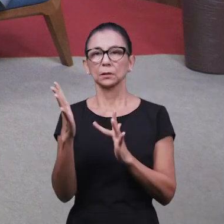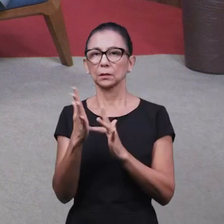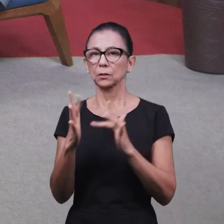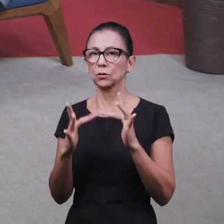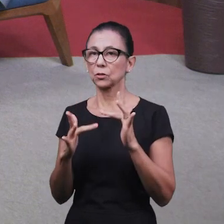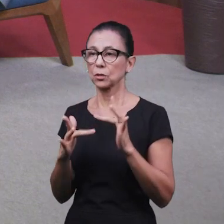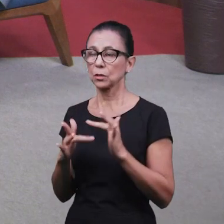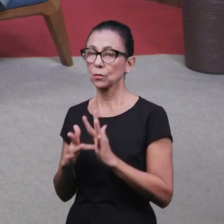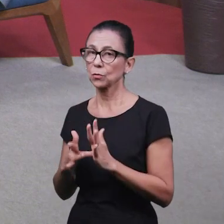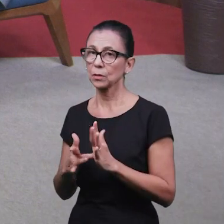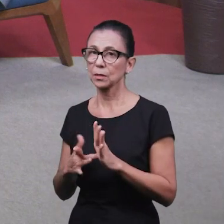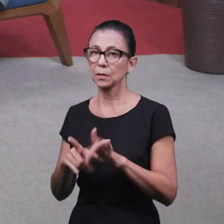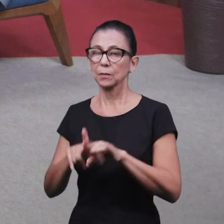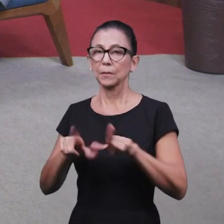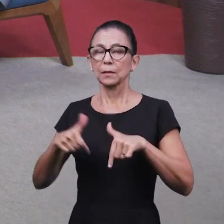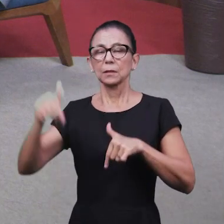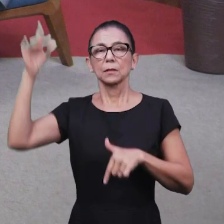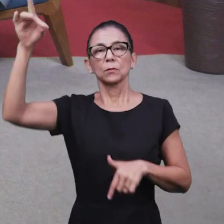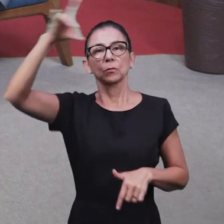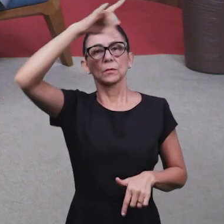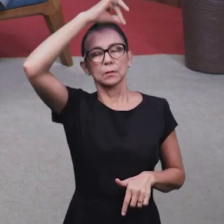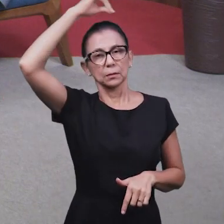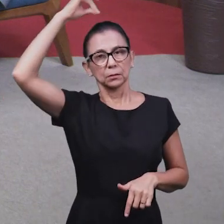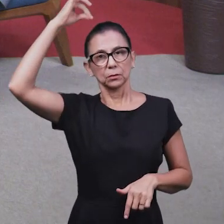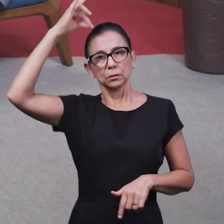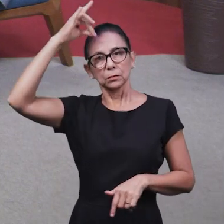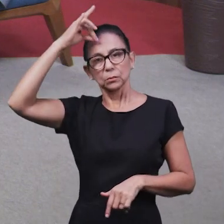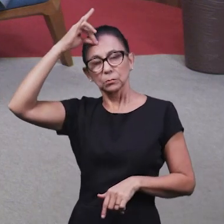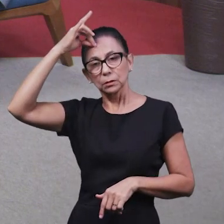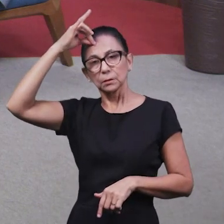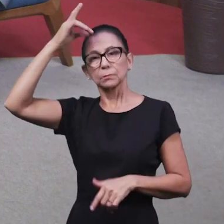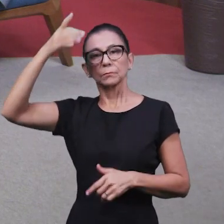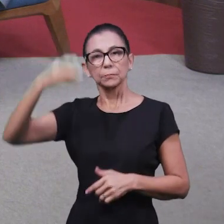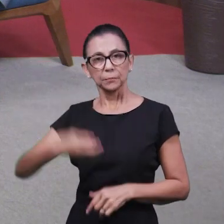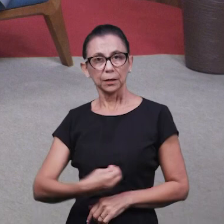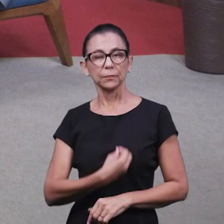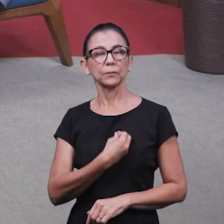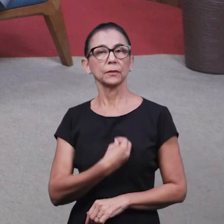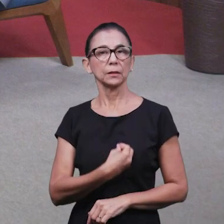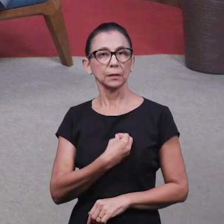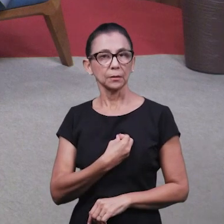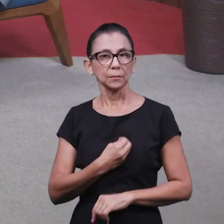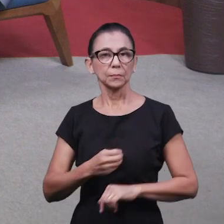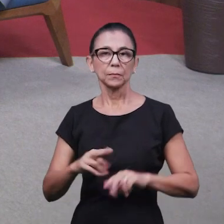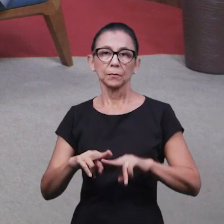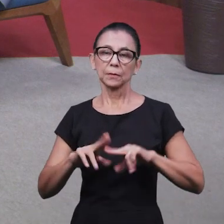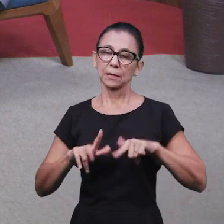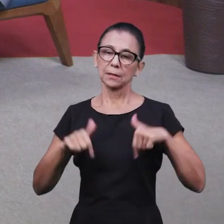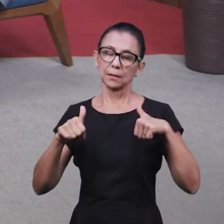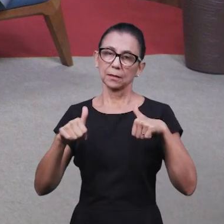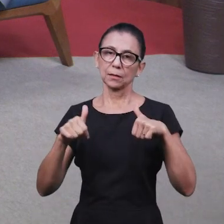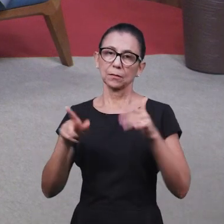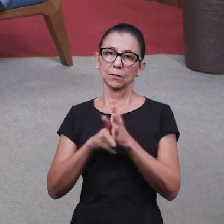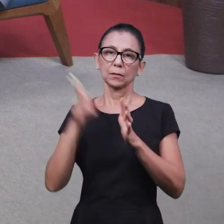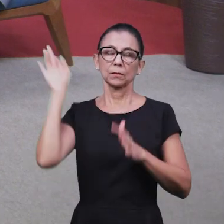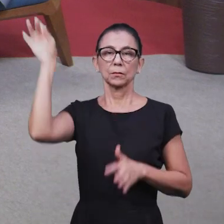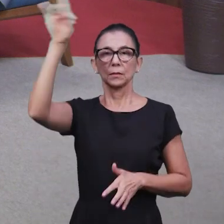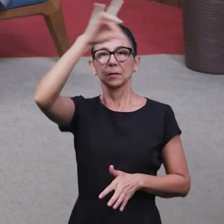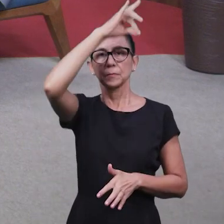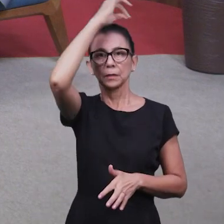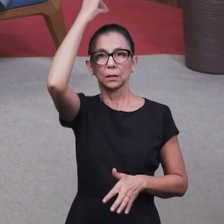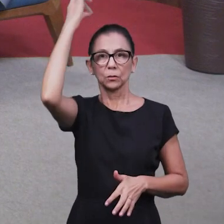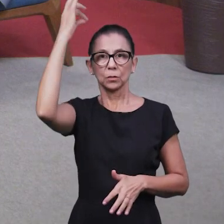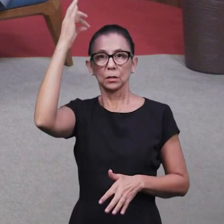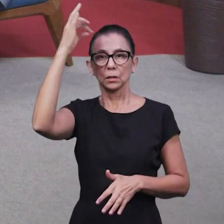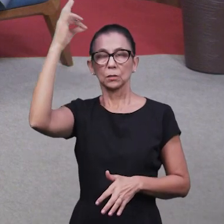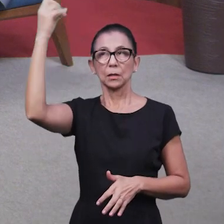porque o sangue de Jesus nos fala do Espírito Santo, a vida, né? E através da ação do Espírito Santo, nós temos então a palavra